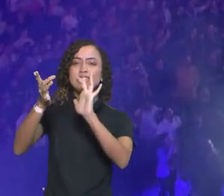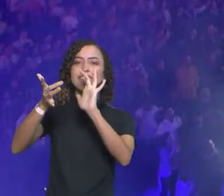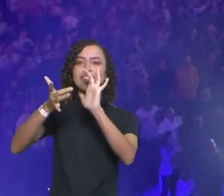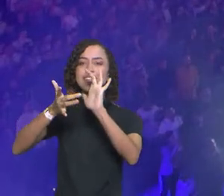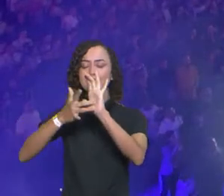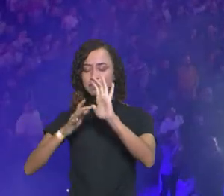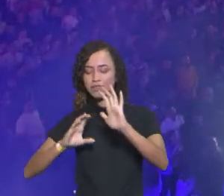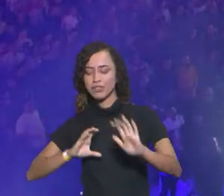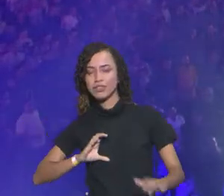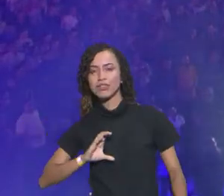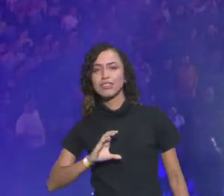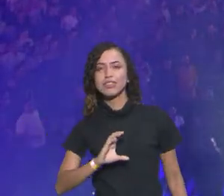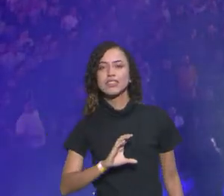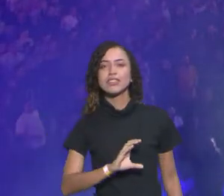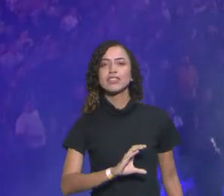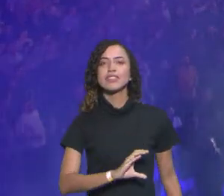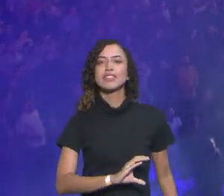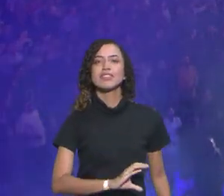Jesus Cristo